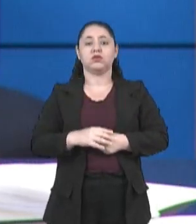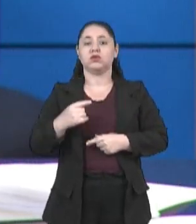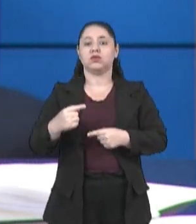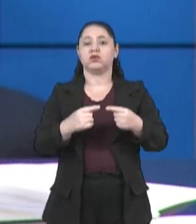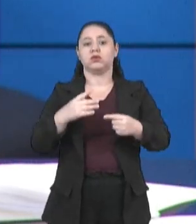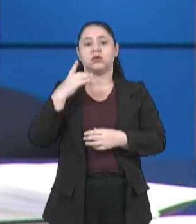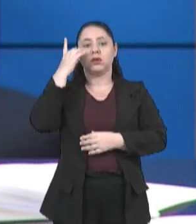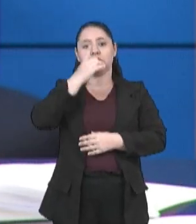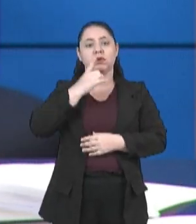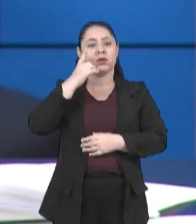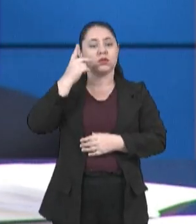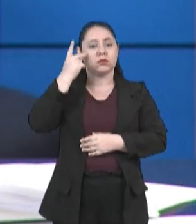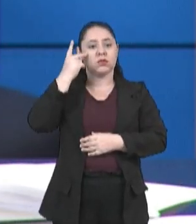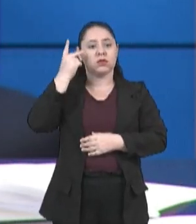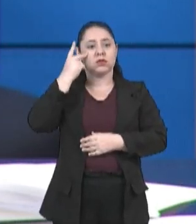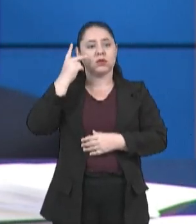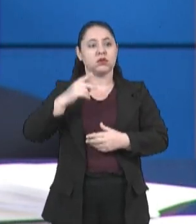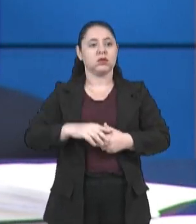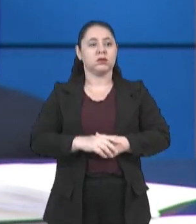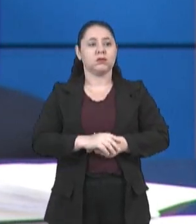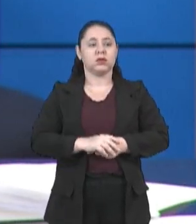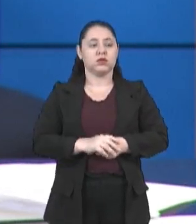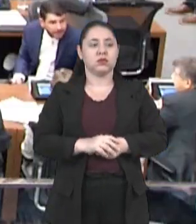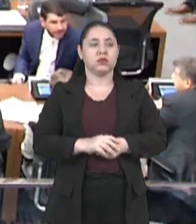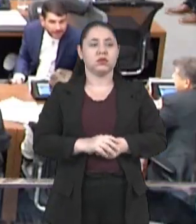Para discutir, deputado Pedro Kemp.